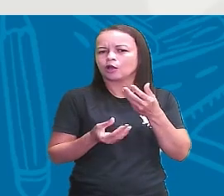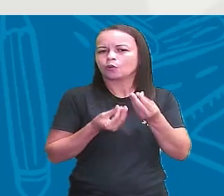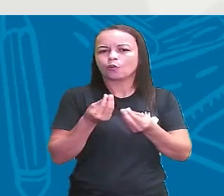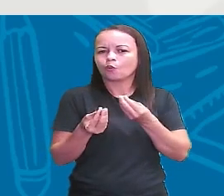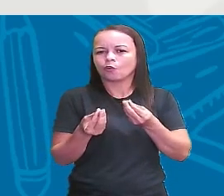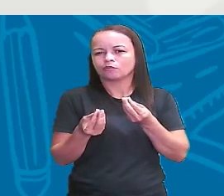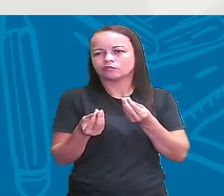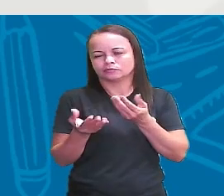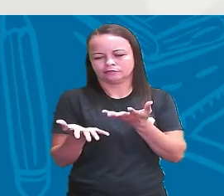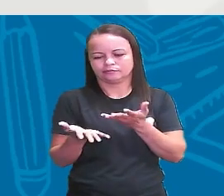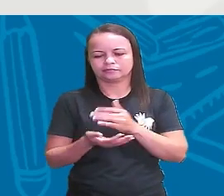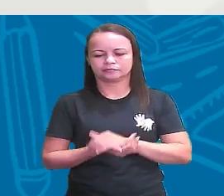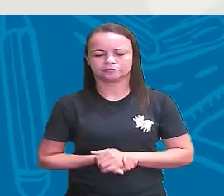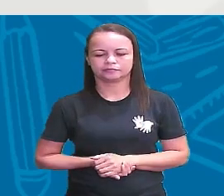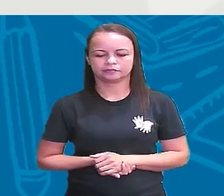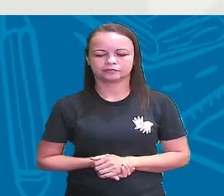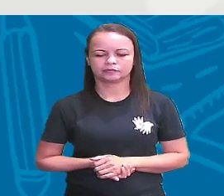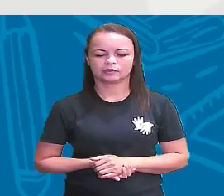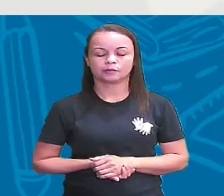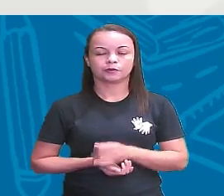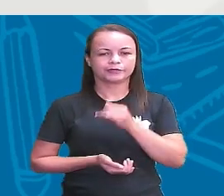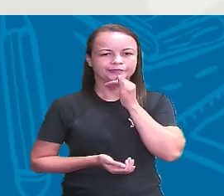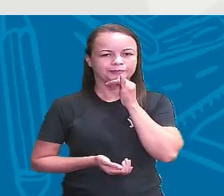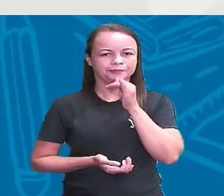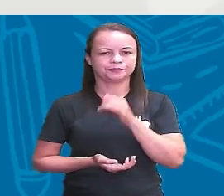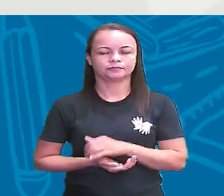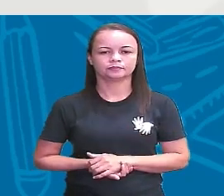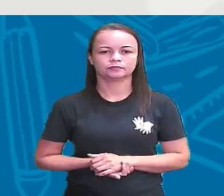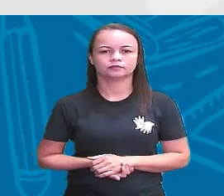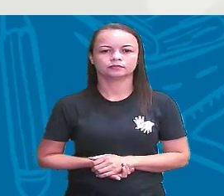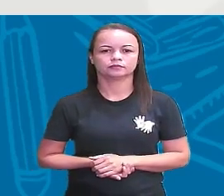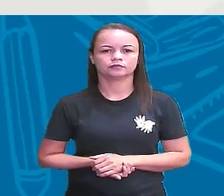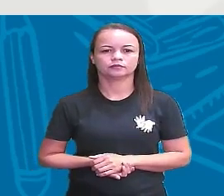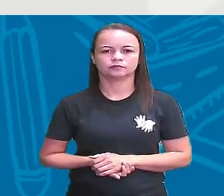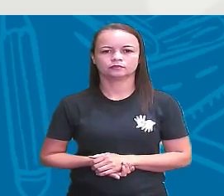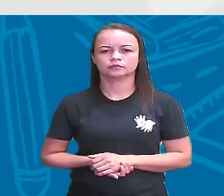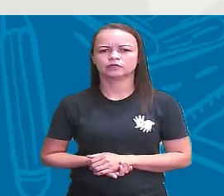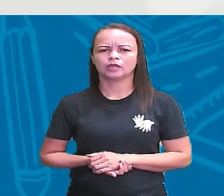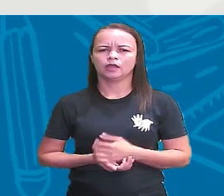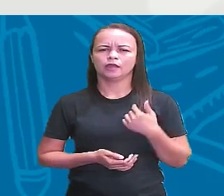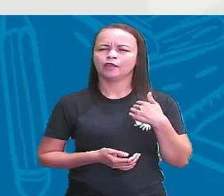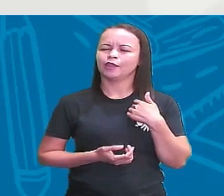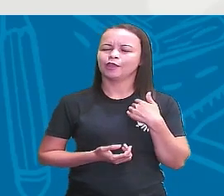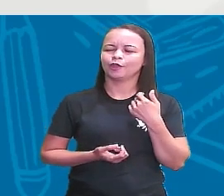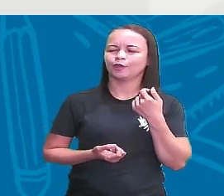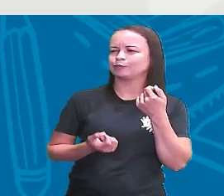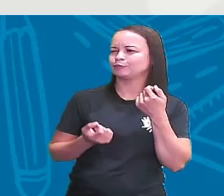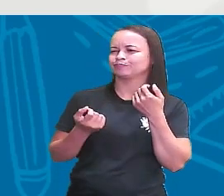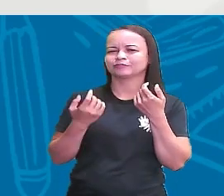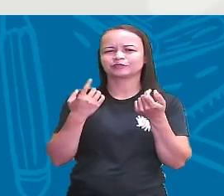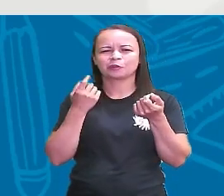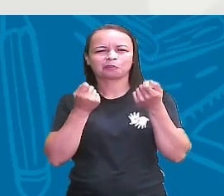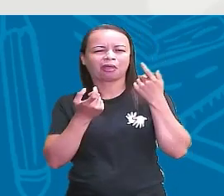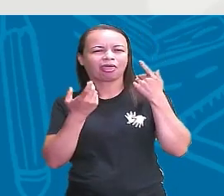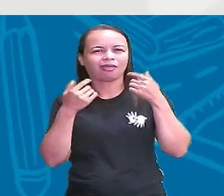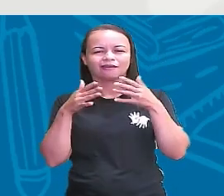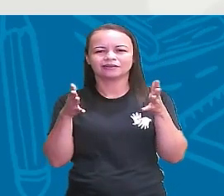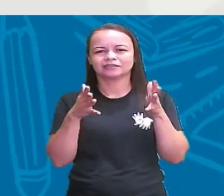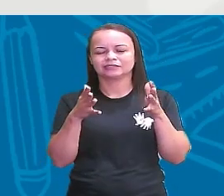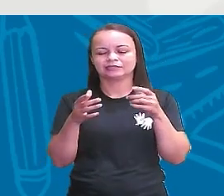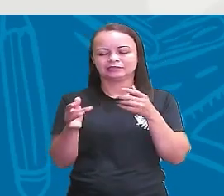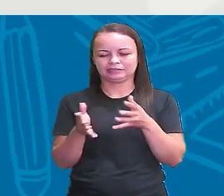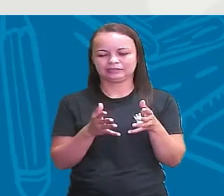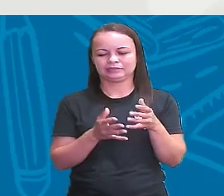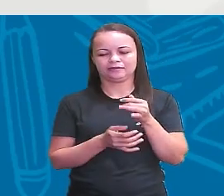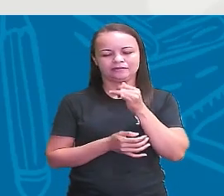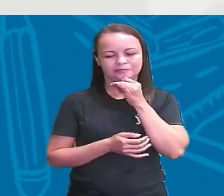de sentido. Ó, quando eu digo assim, sou distraído, que aí a gente tem um exemplo, ó, ser